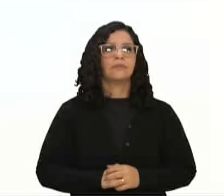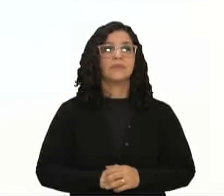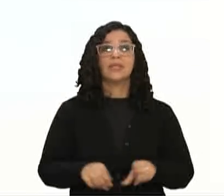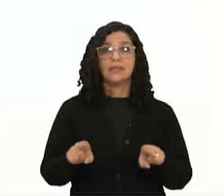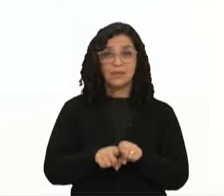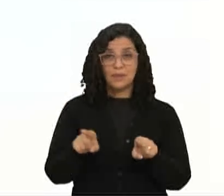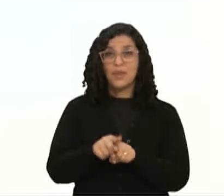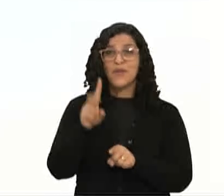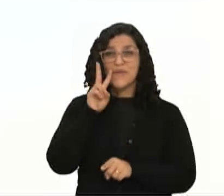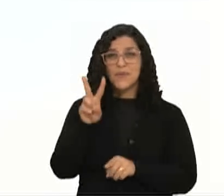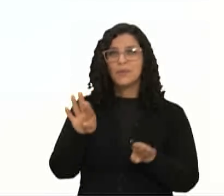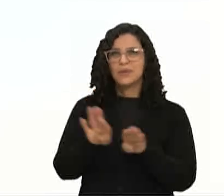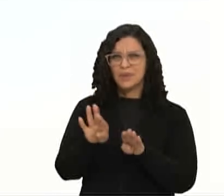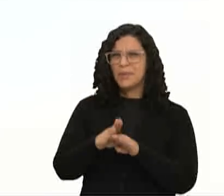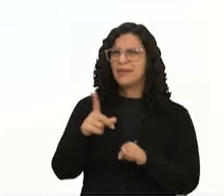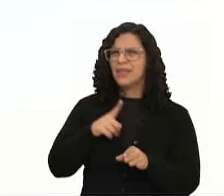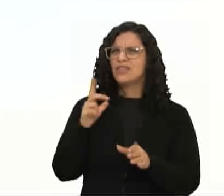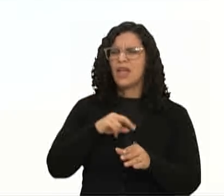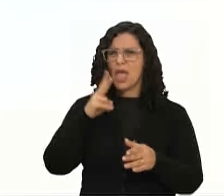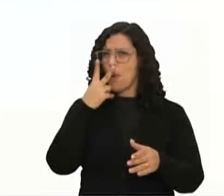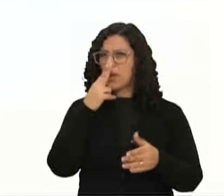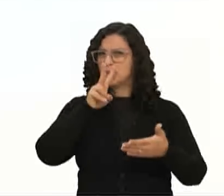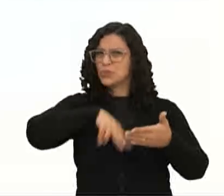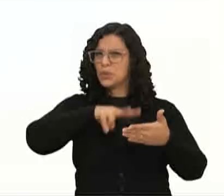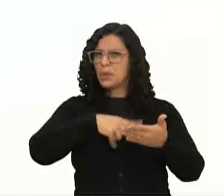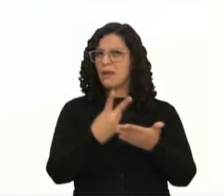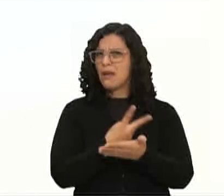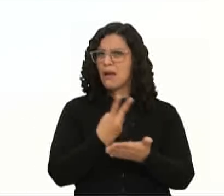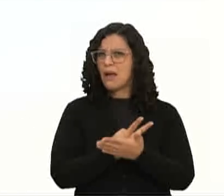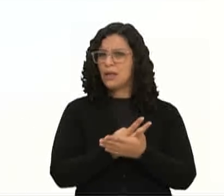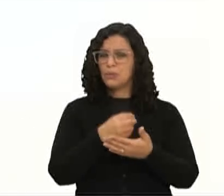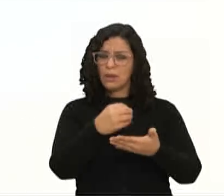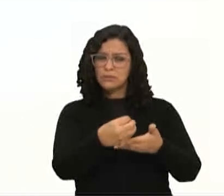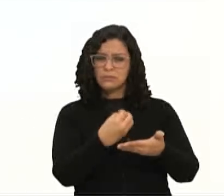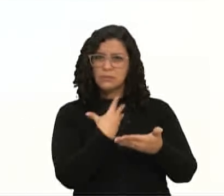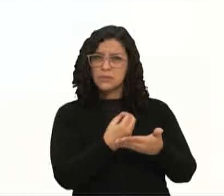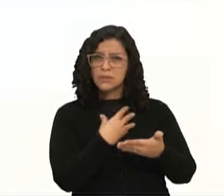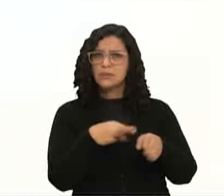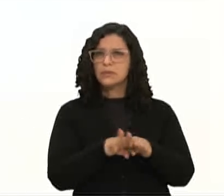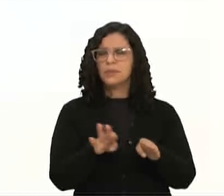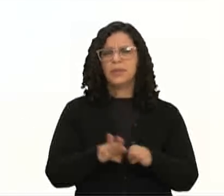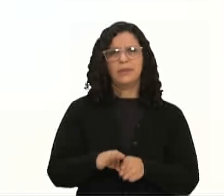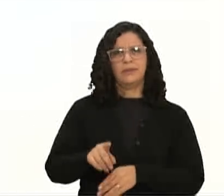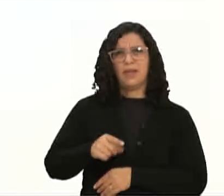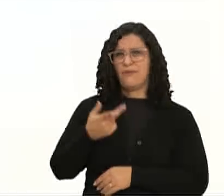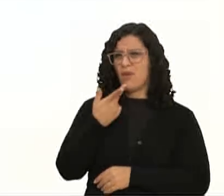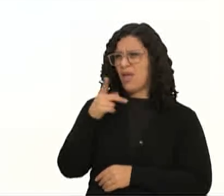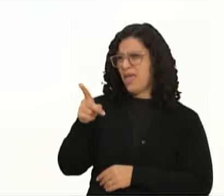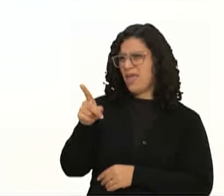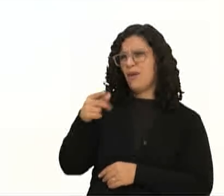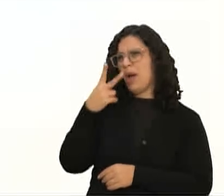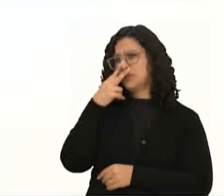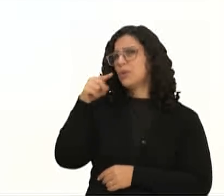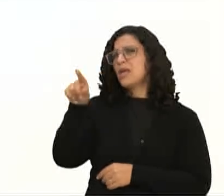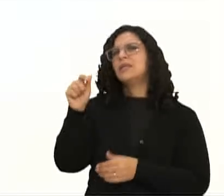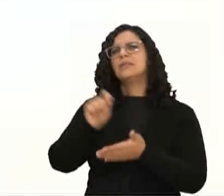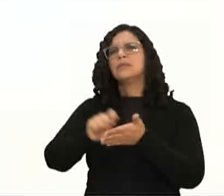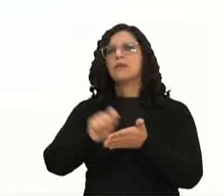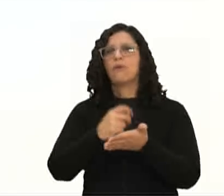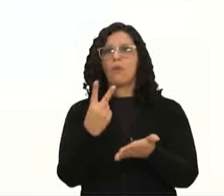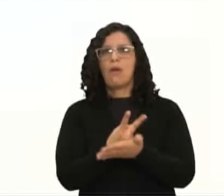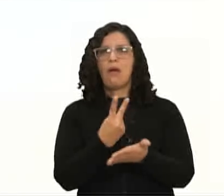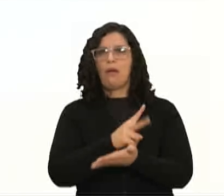Já vimos lá o misread, eu devo ter lido errado as instruções. E ele diz, eles devem ter escrito